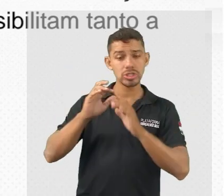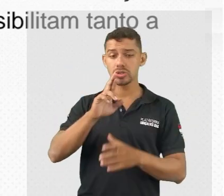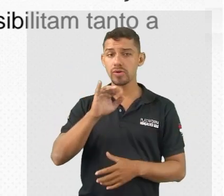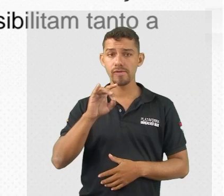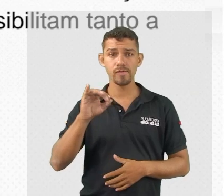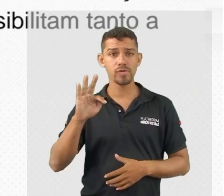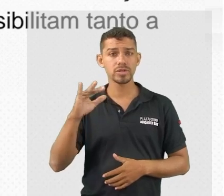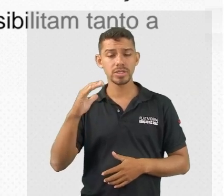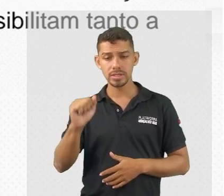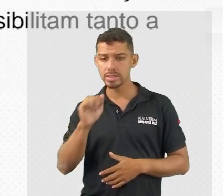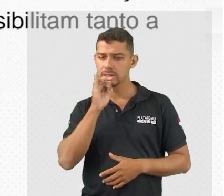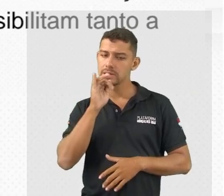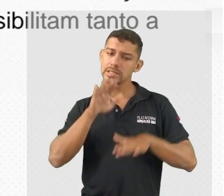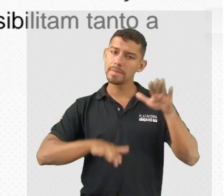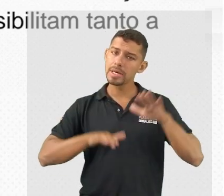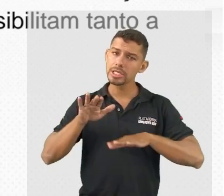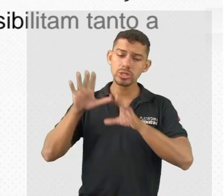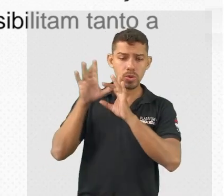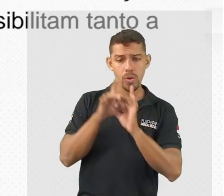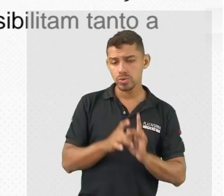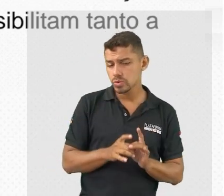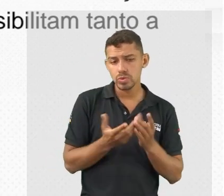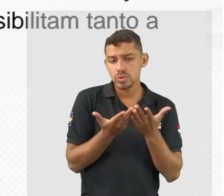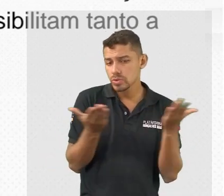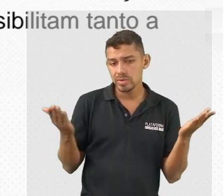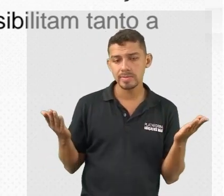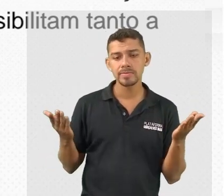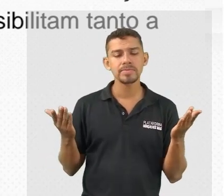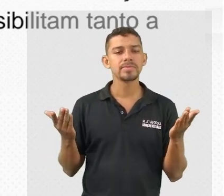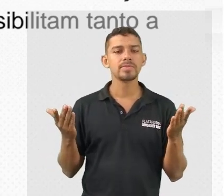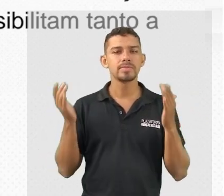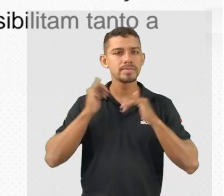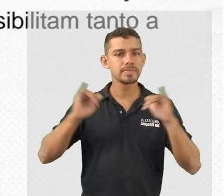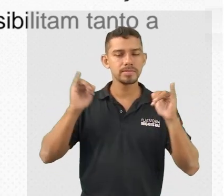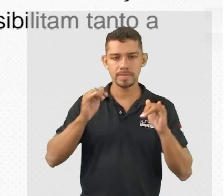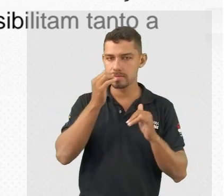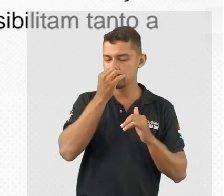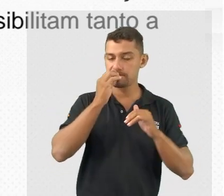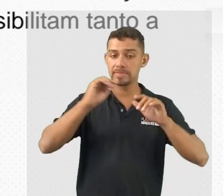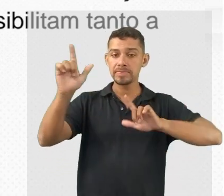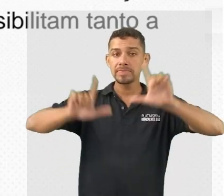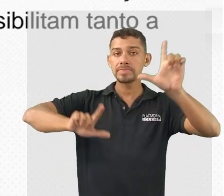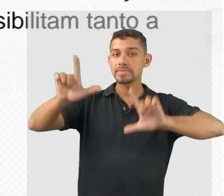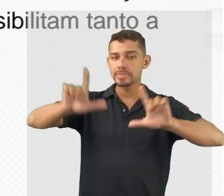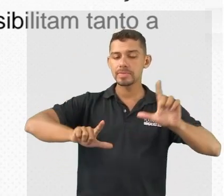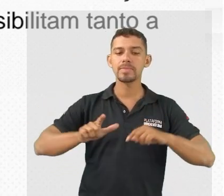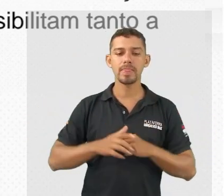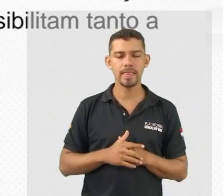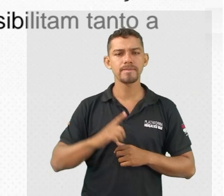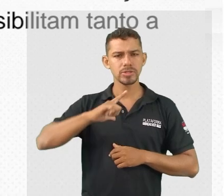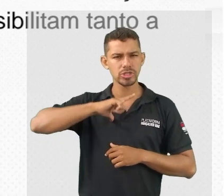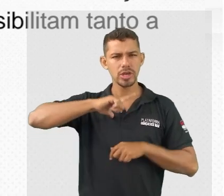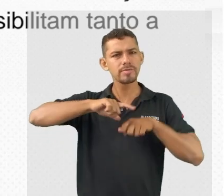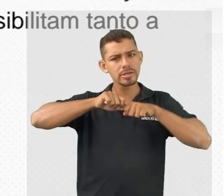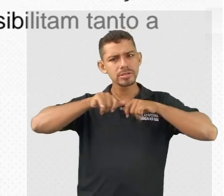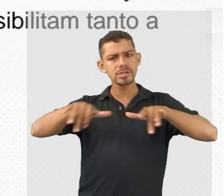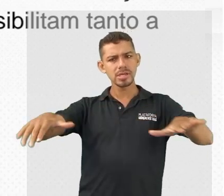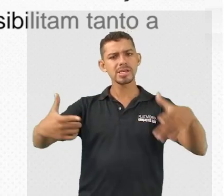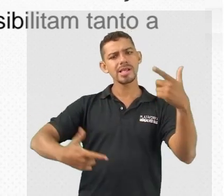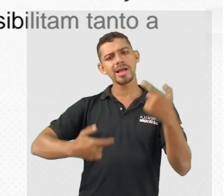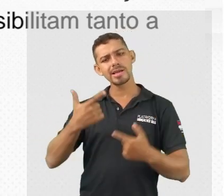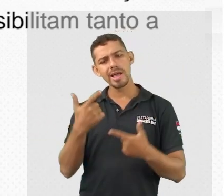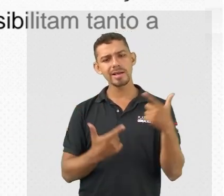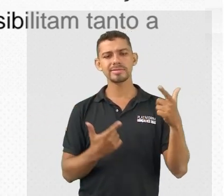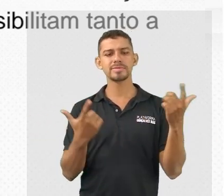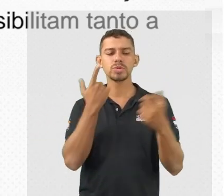ou, dependendo do contexto em que o filme está se passando, as próprias propagandas televisivas. Então, havia uma disseminação da guerra